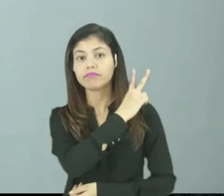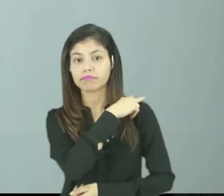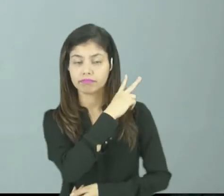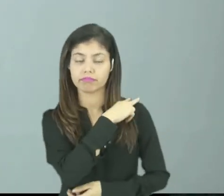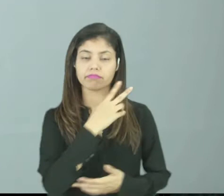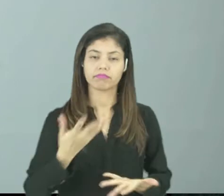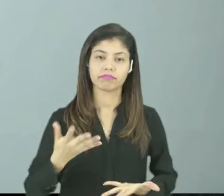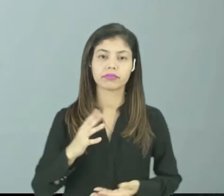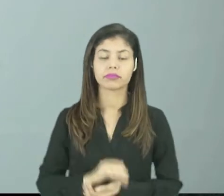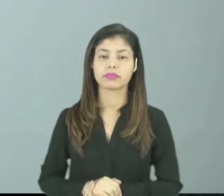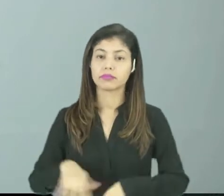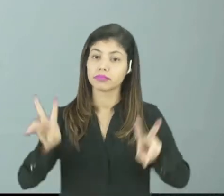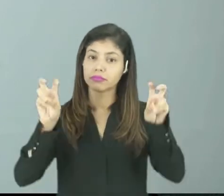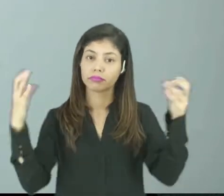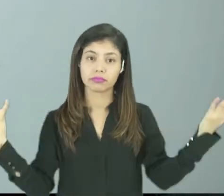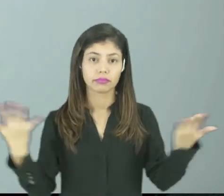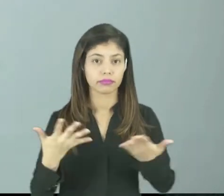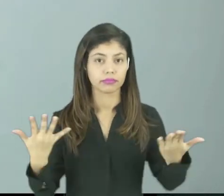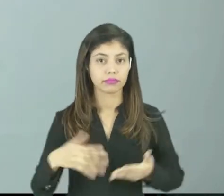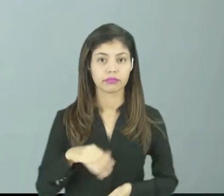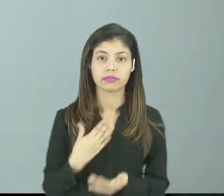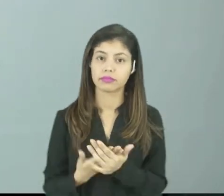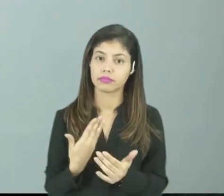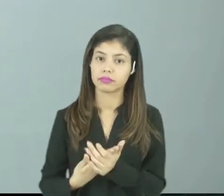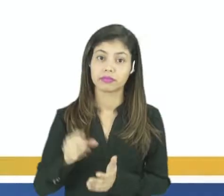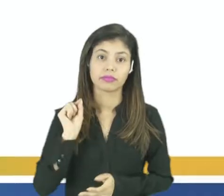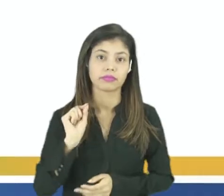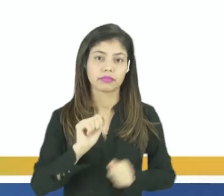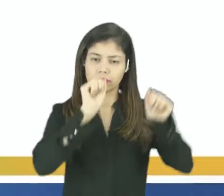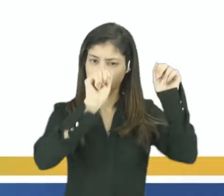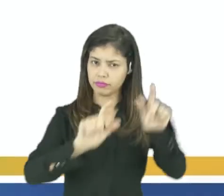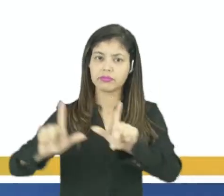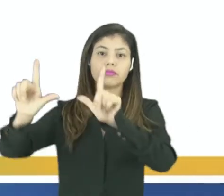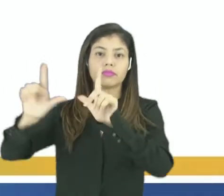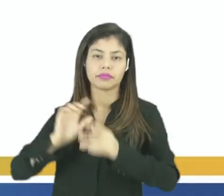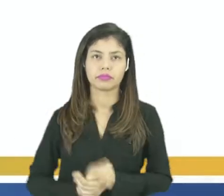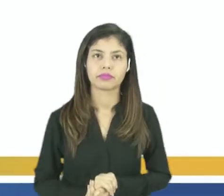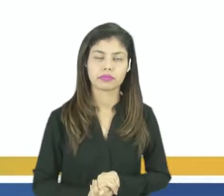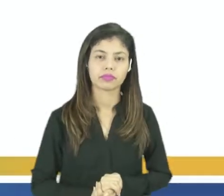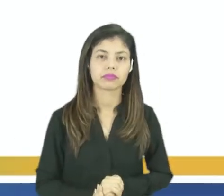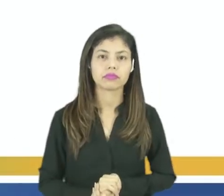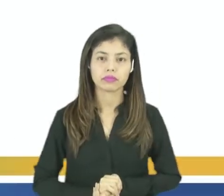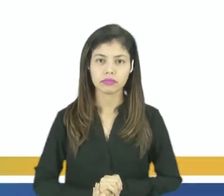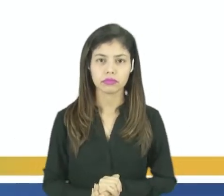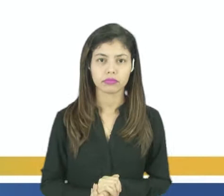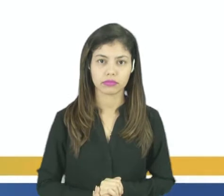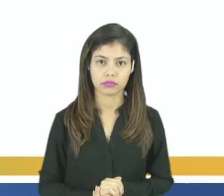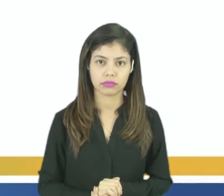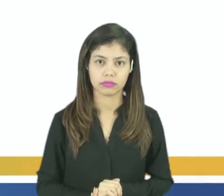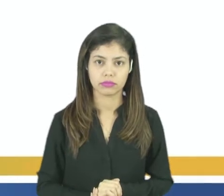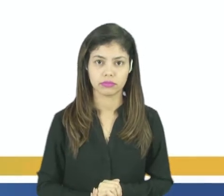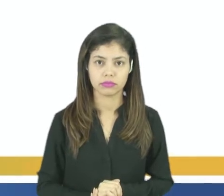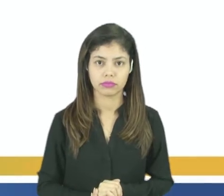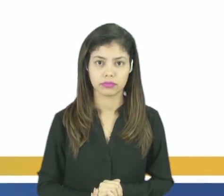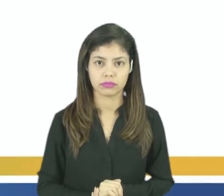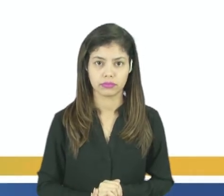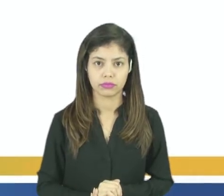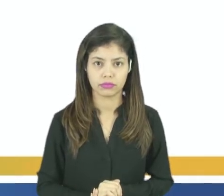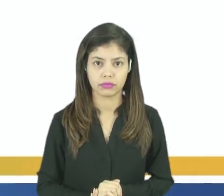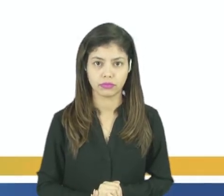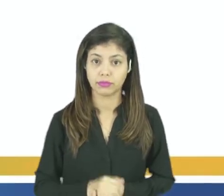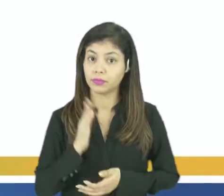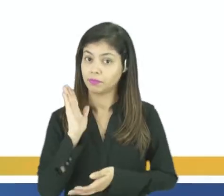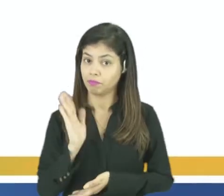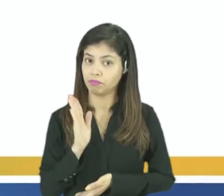ano. O tema da aula de hoje, vamos para a tela aí, é bastante extenso, tá? Então, vou sem enrolação aqui